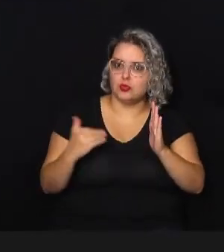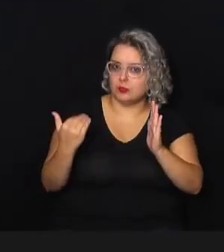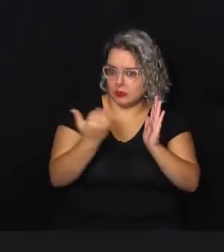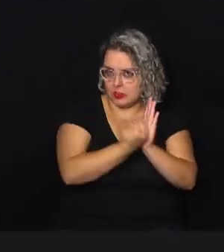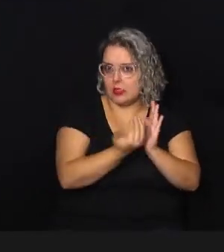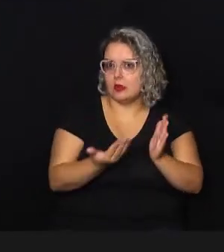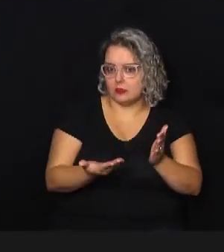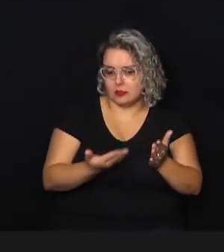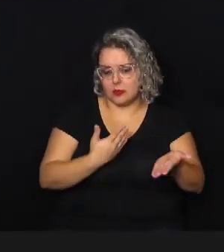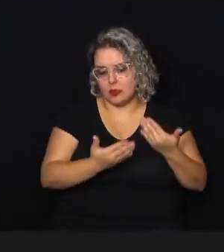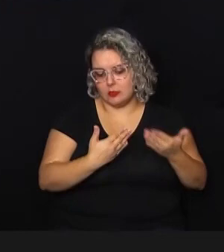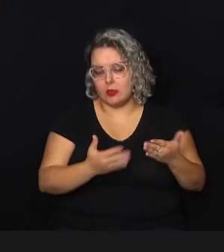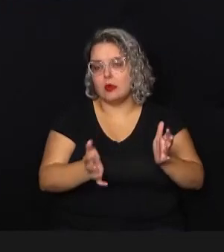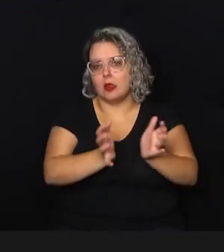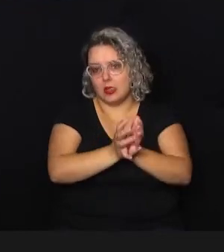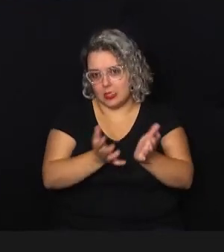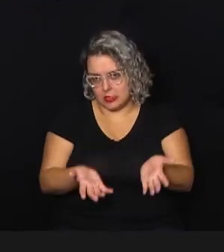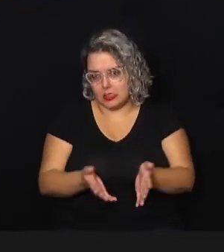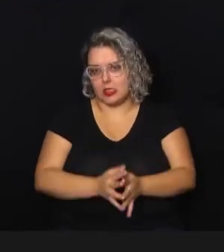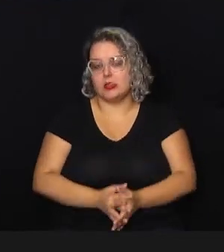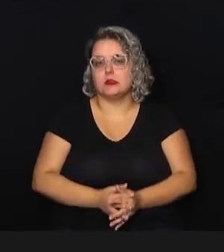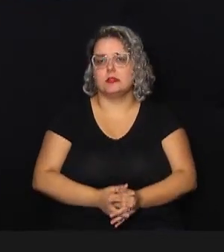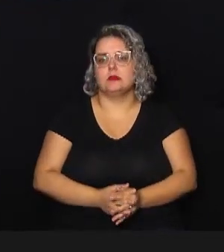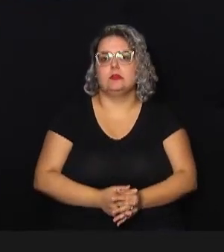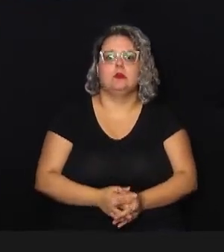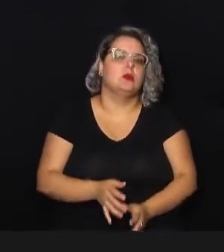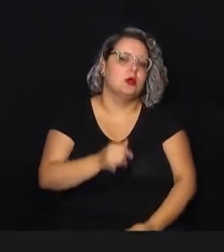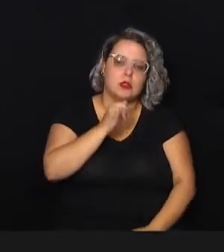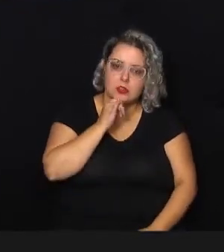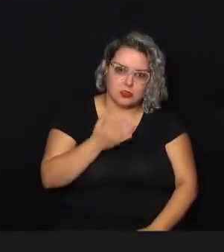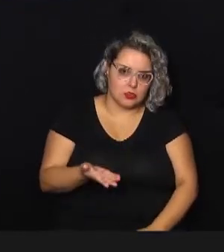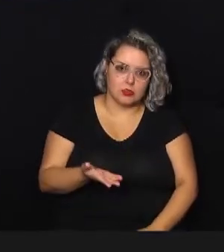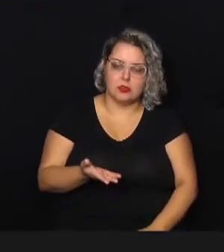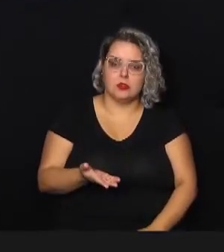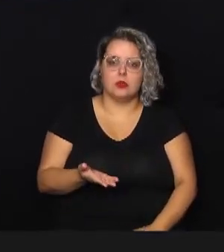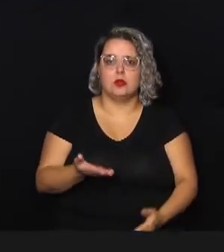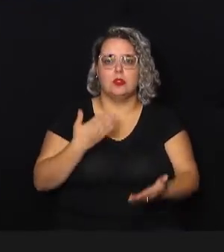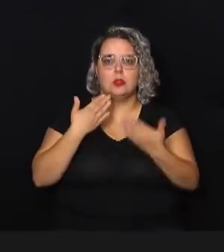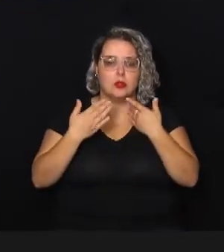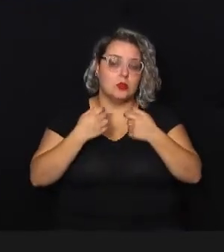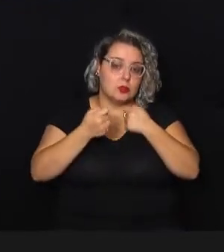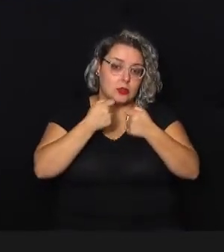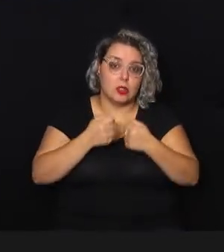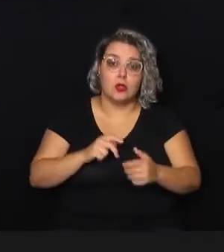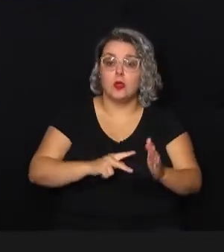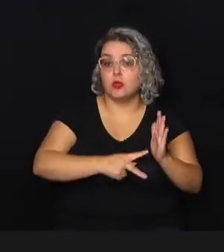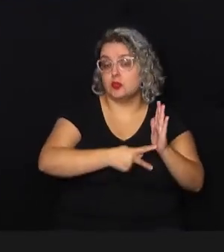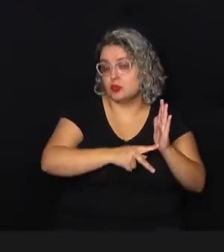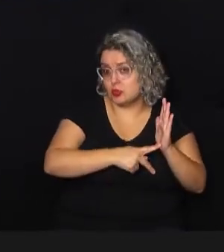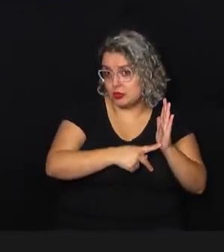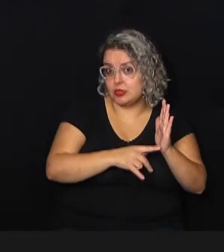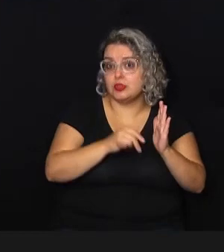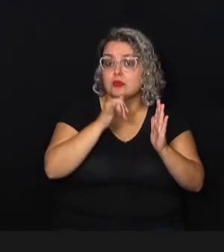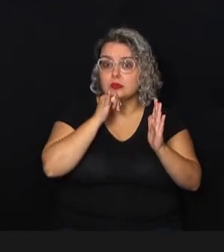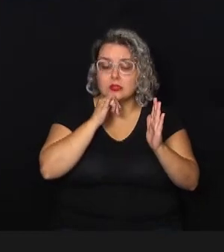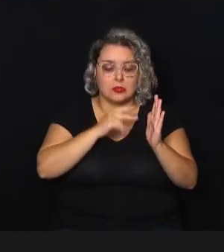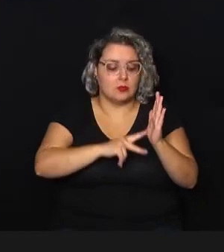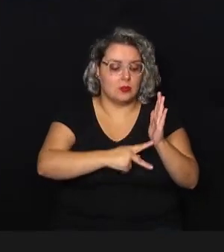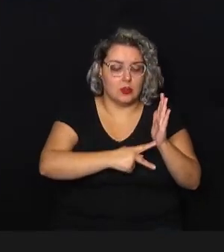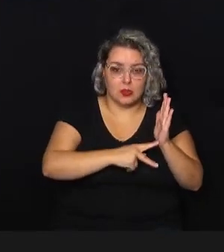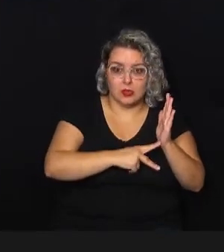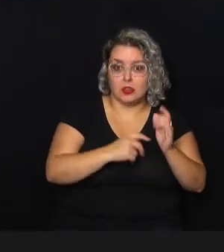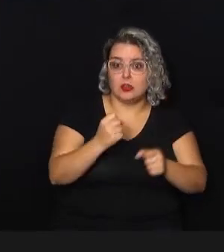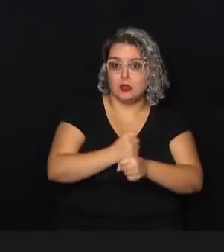foi negociado com a categoria. O exemplo que eu dei logo no início da nossa entrevista foi o sindicato dos trabalhadores da construção civil,